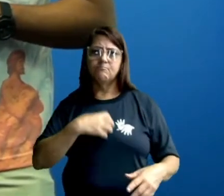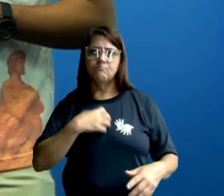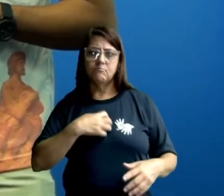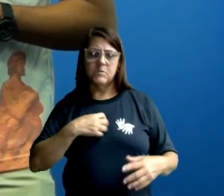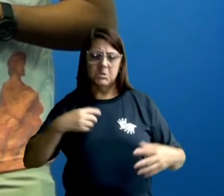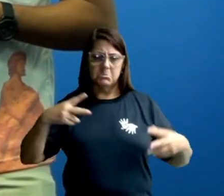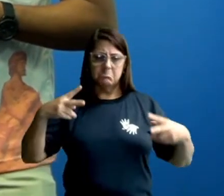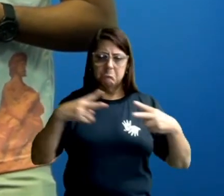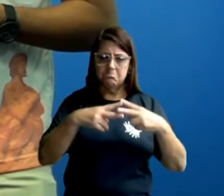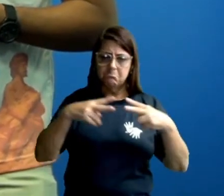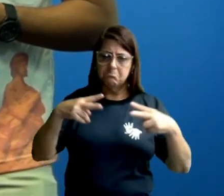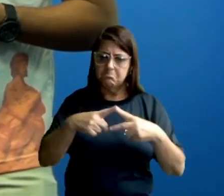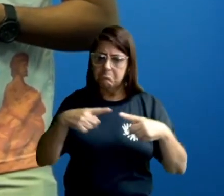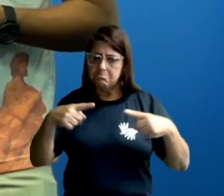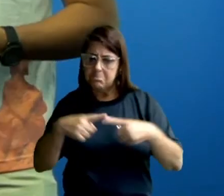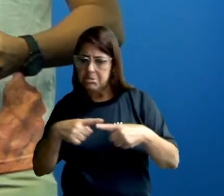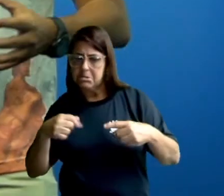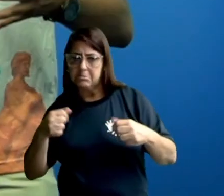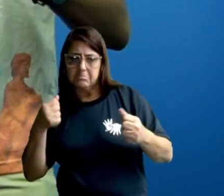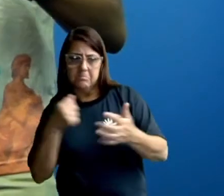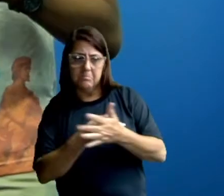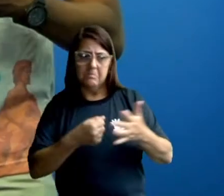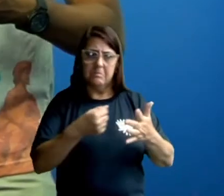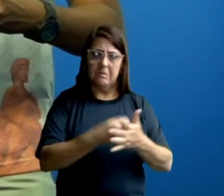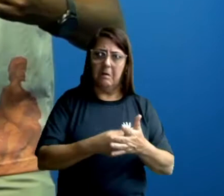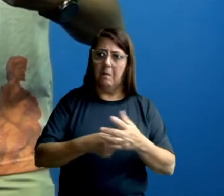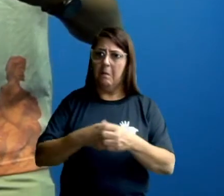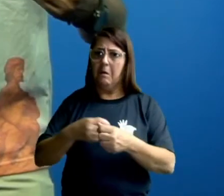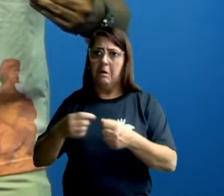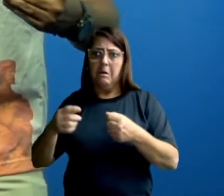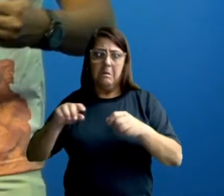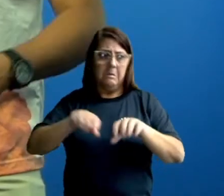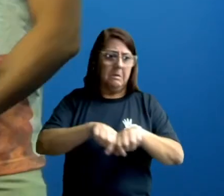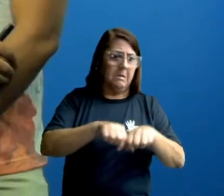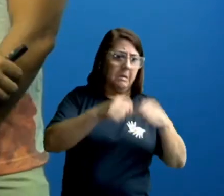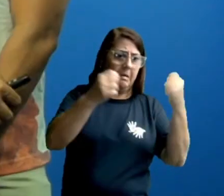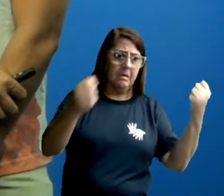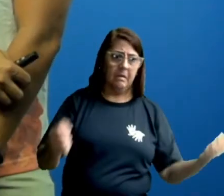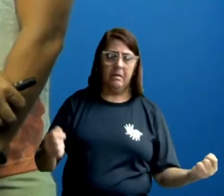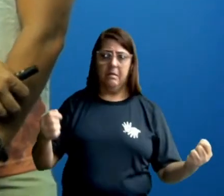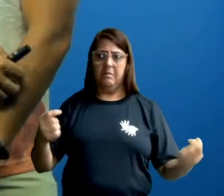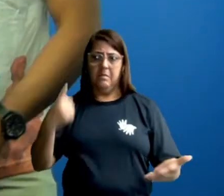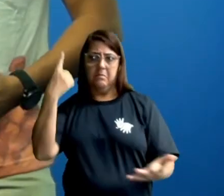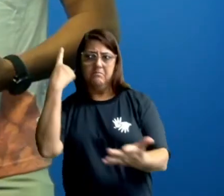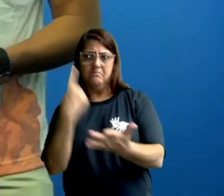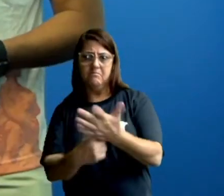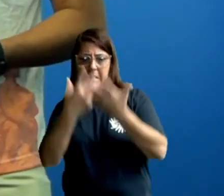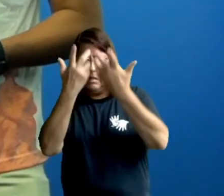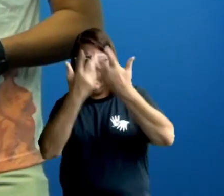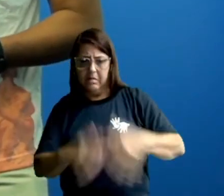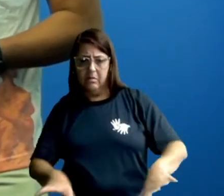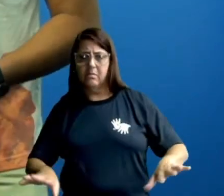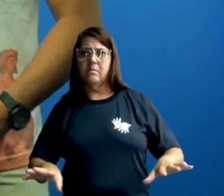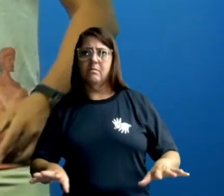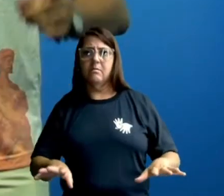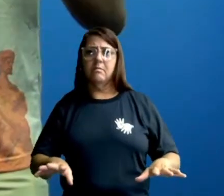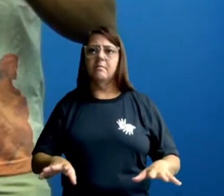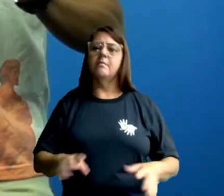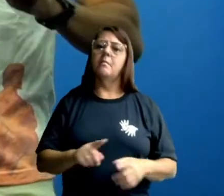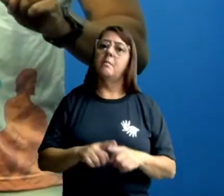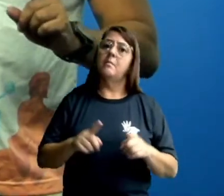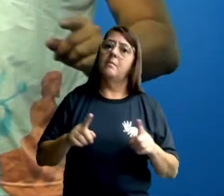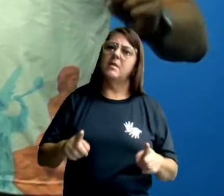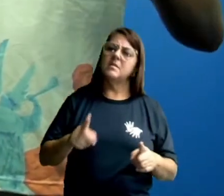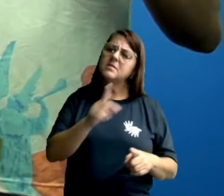com a União Soviética, o que vai gerar a quebra desse pacto germano-soviético.